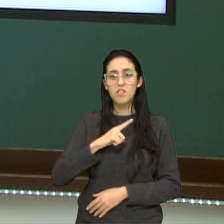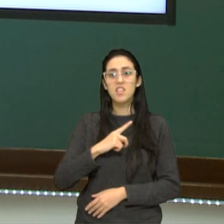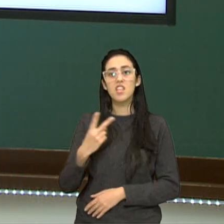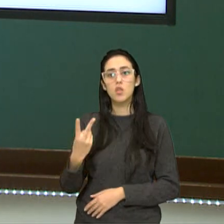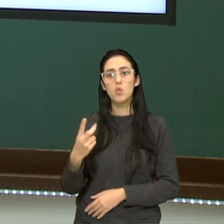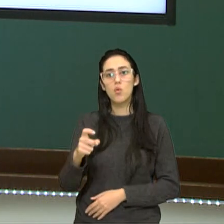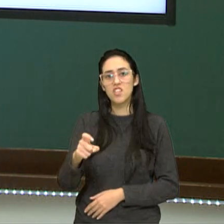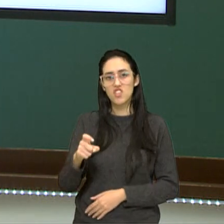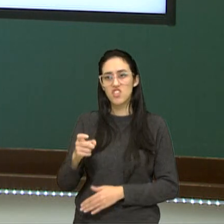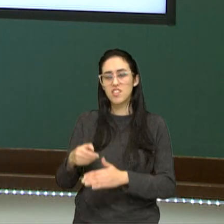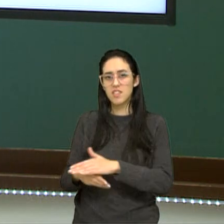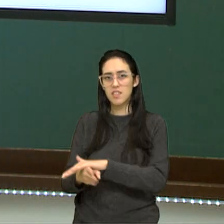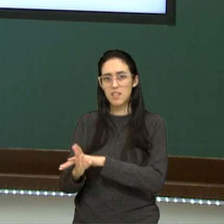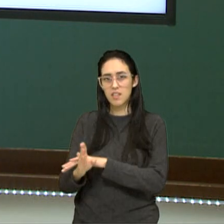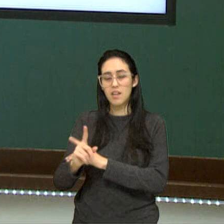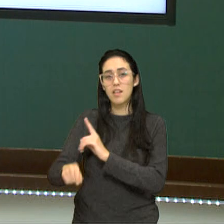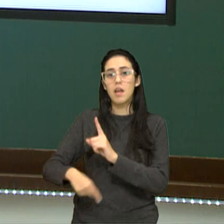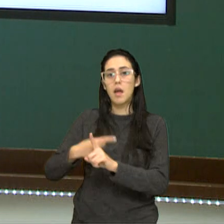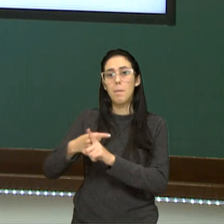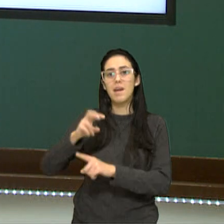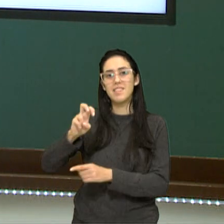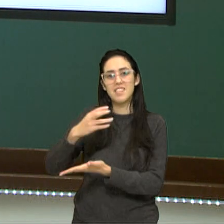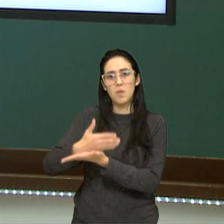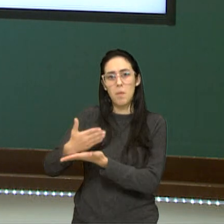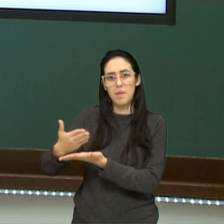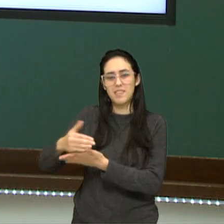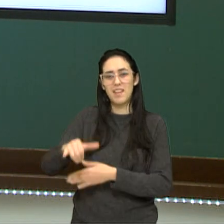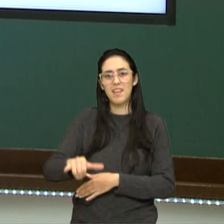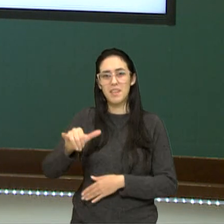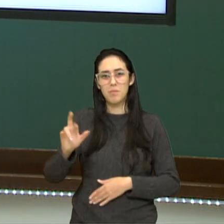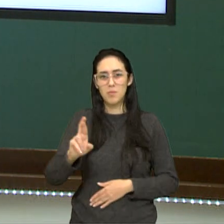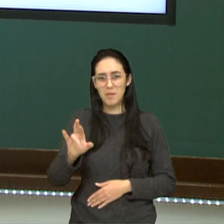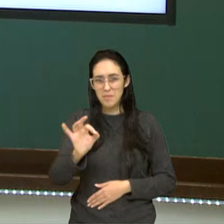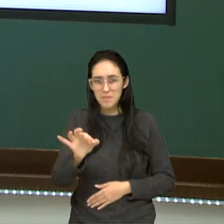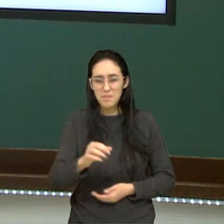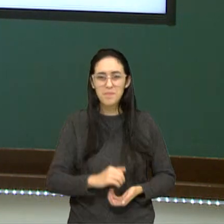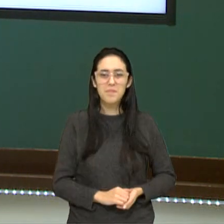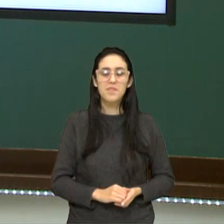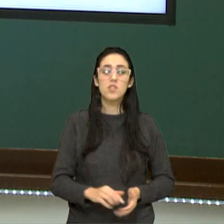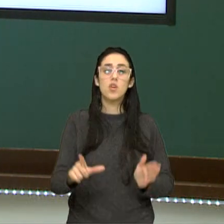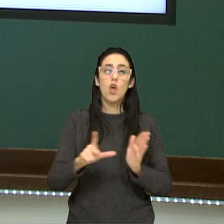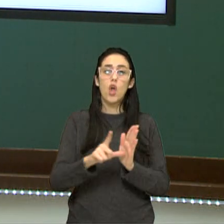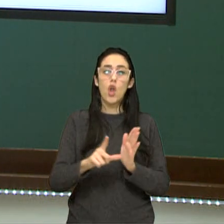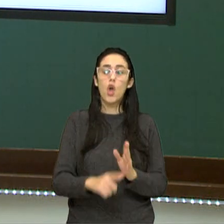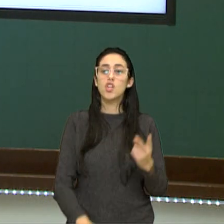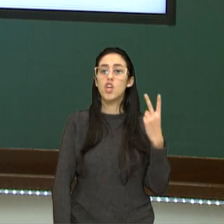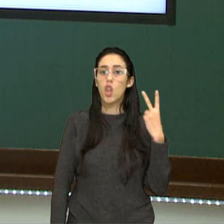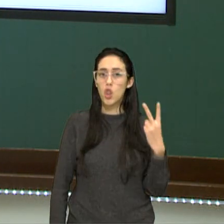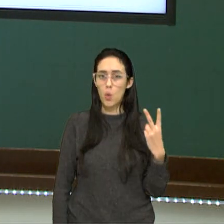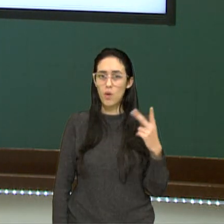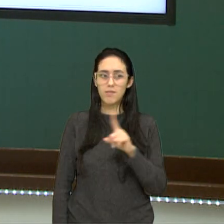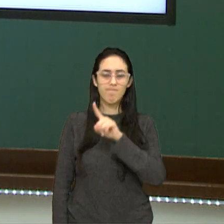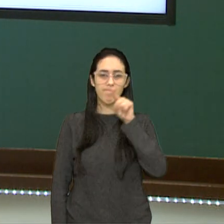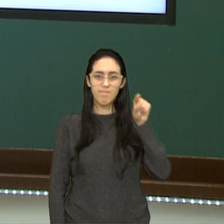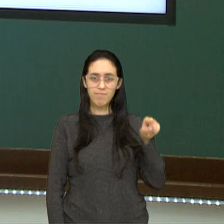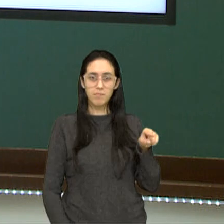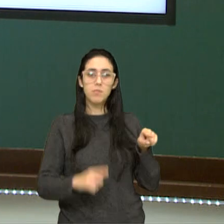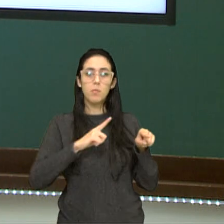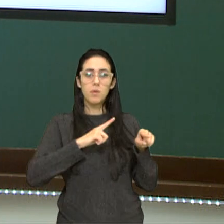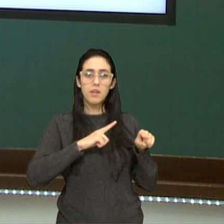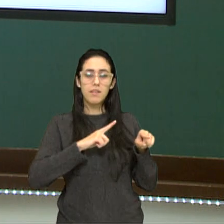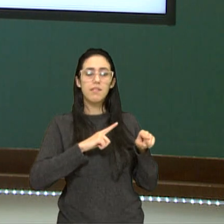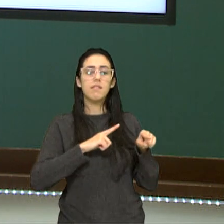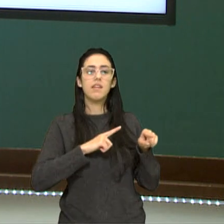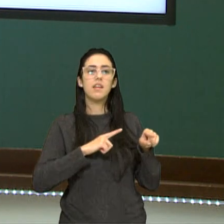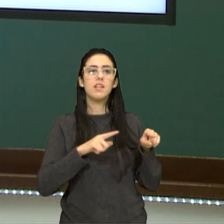entrada, mais 5 prestações de y reais, lembra-se? Na loja 2, o preço é representado por x reais